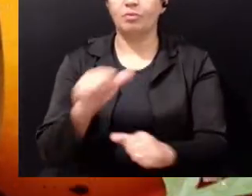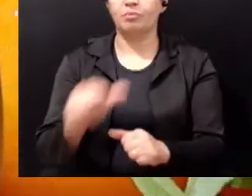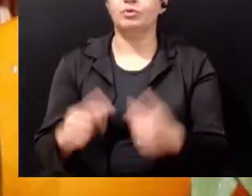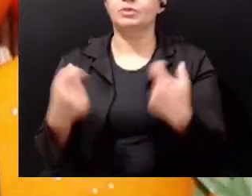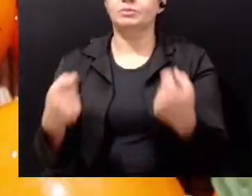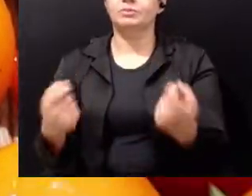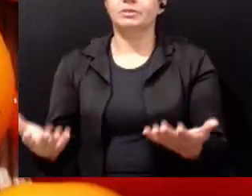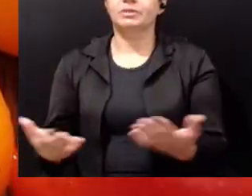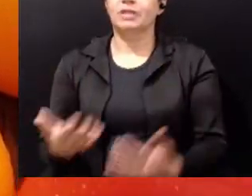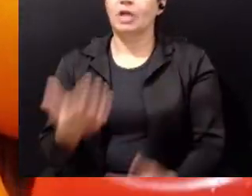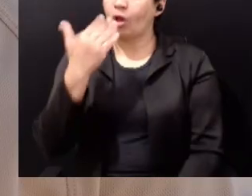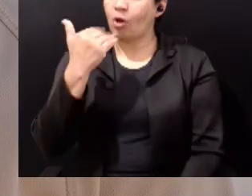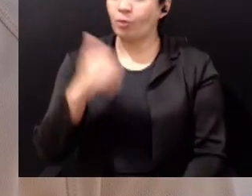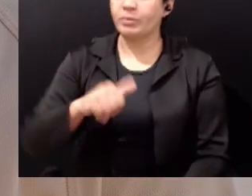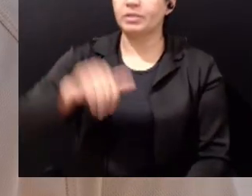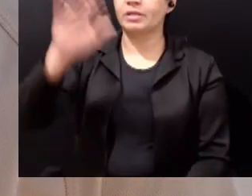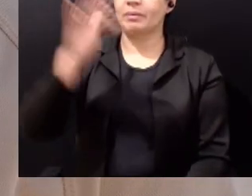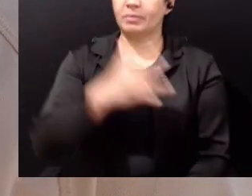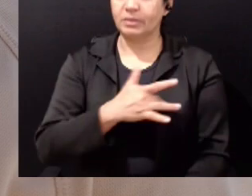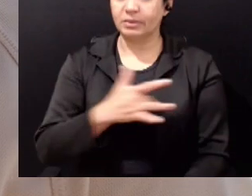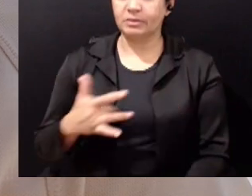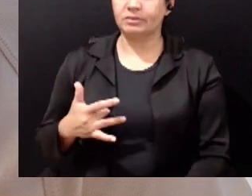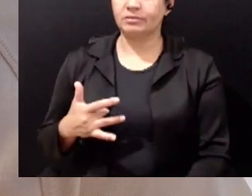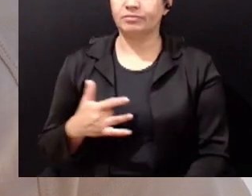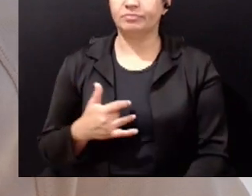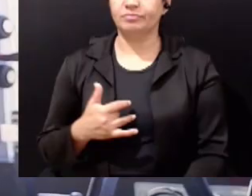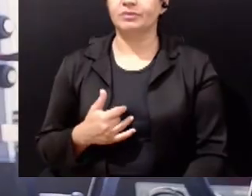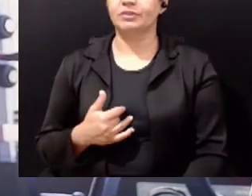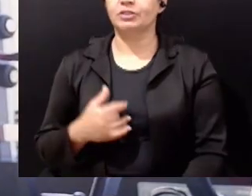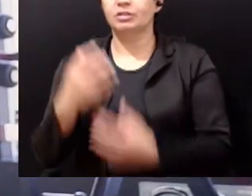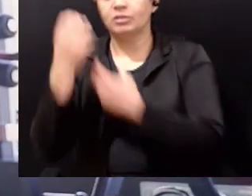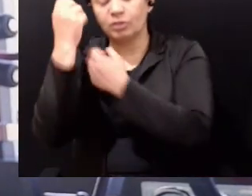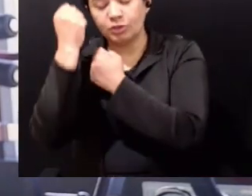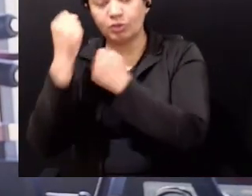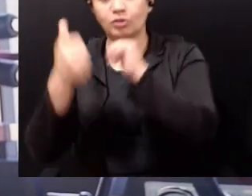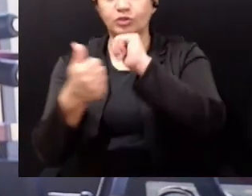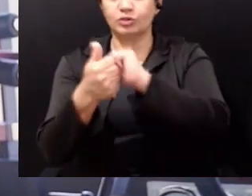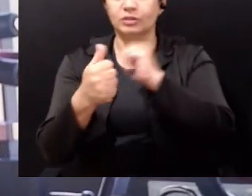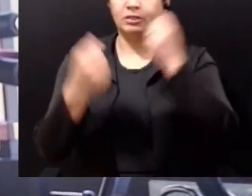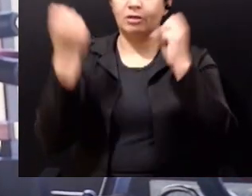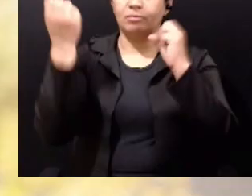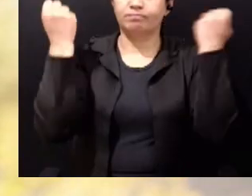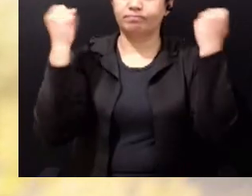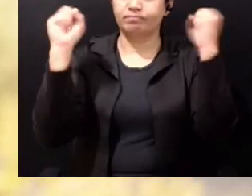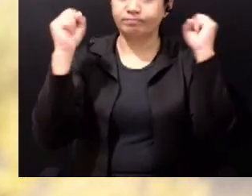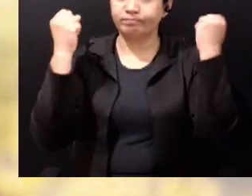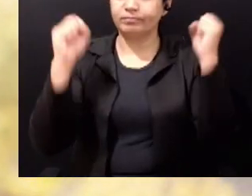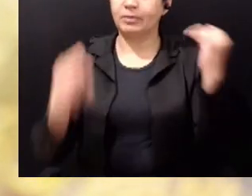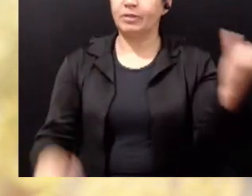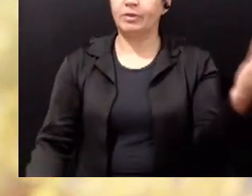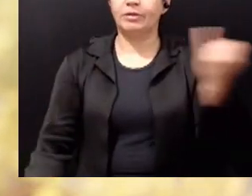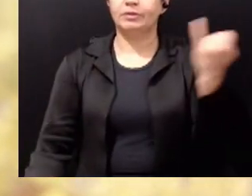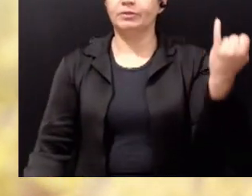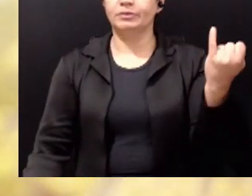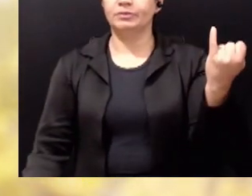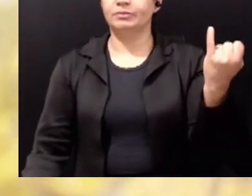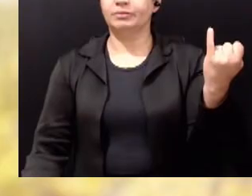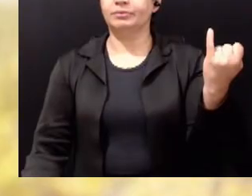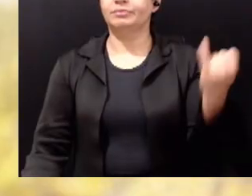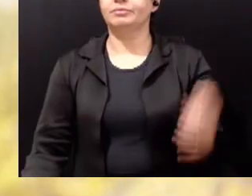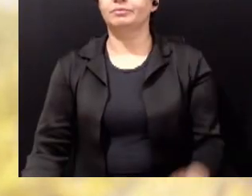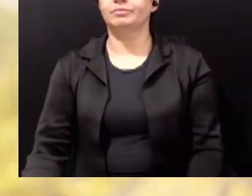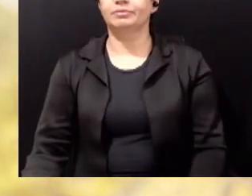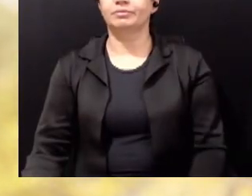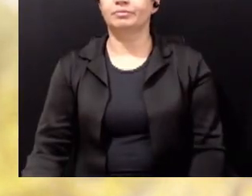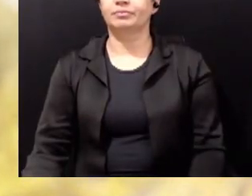saudável, com alimentação mais equilibrada, sono de qualidade, fazer exercício físico é fundamental, né? Introduzir esse exercício físico